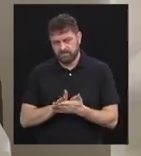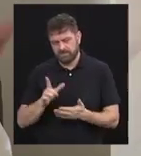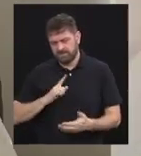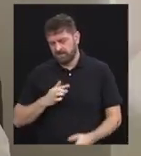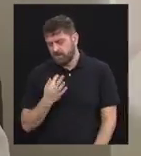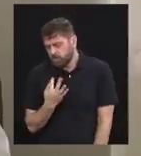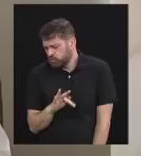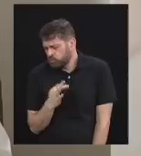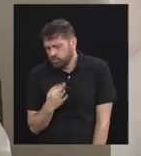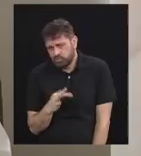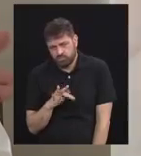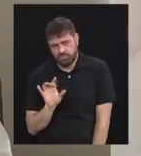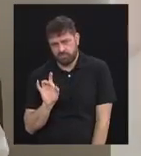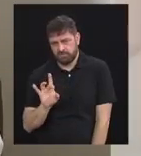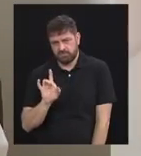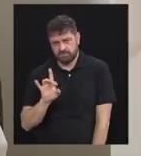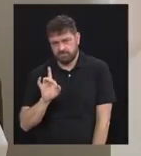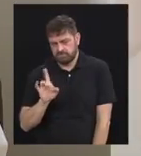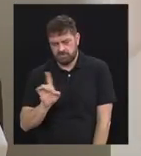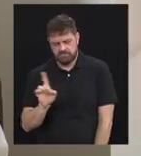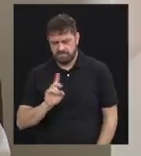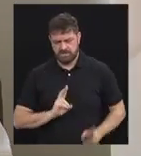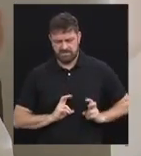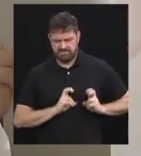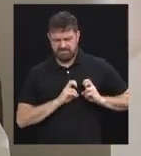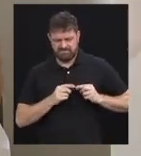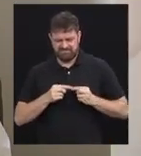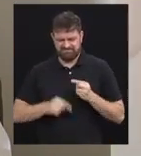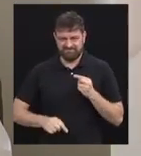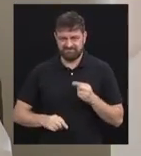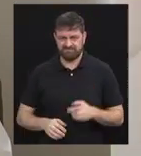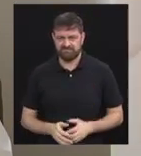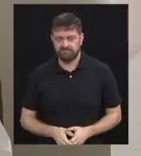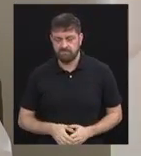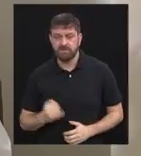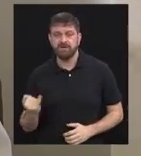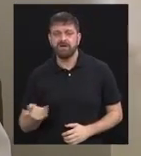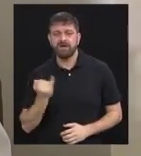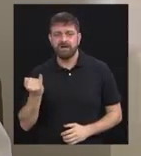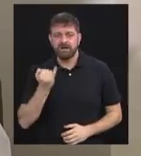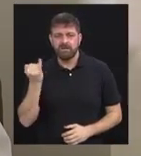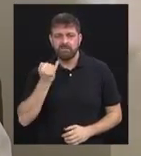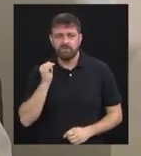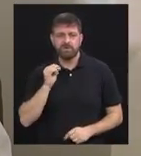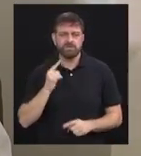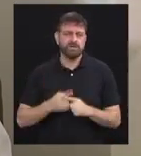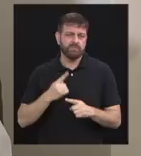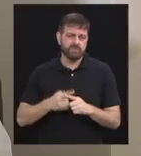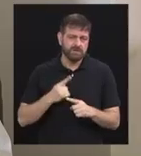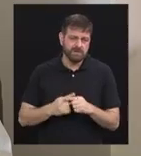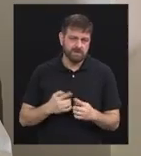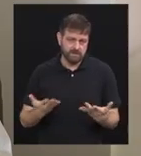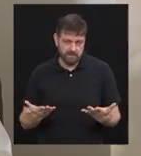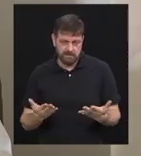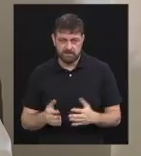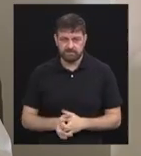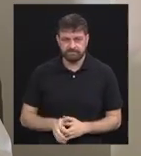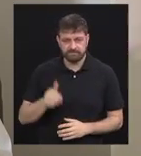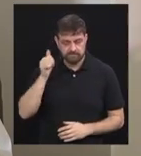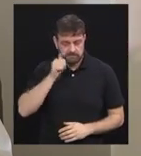processo inflamatório, mas isso não... É muito importante essa pergunta, porque as